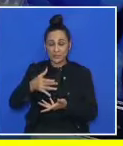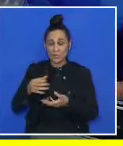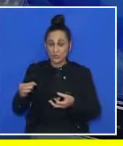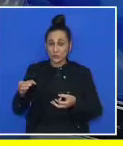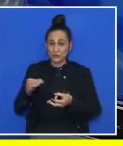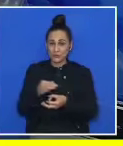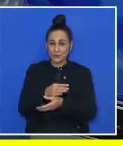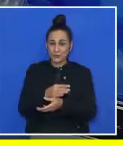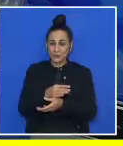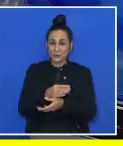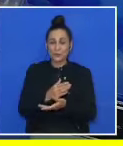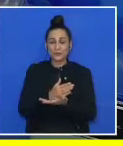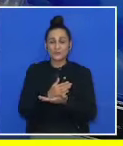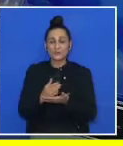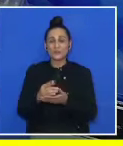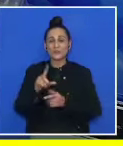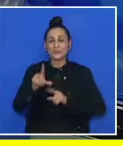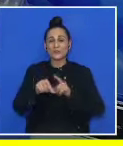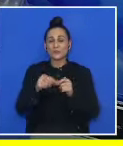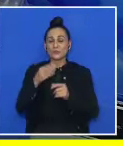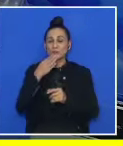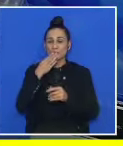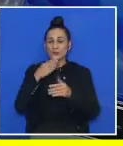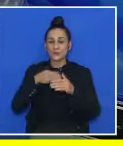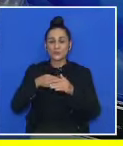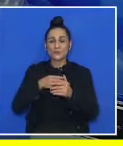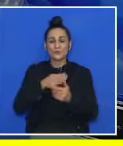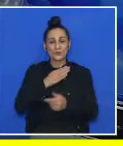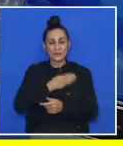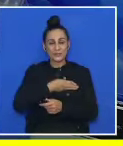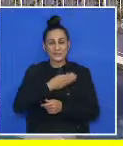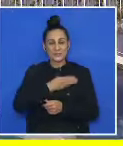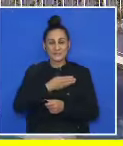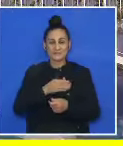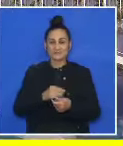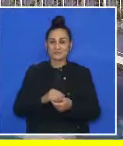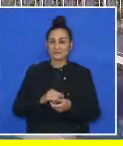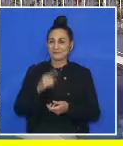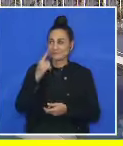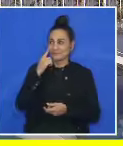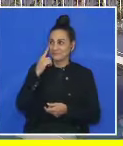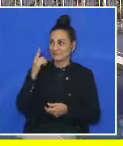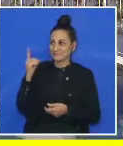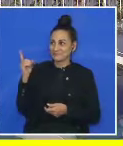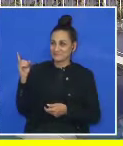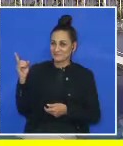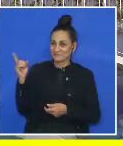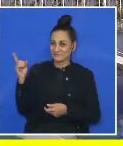Tudo pronto? Passaremos agora ao sorteio do time do coração. Bolas posicionadas.